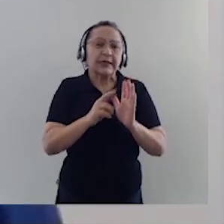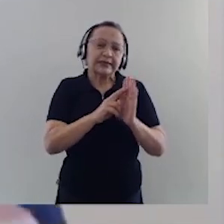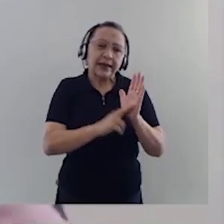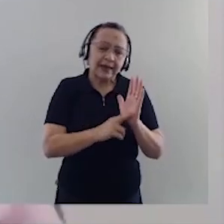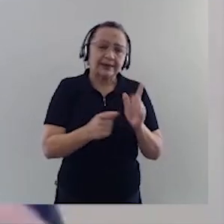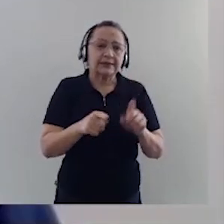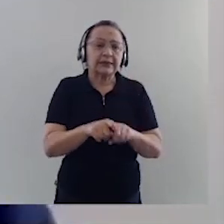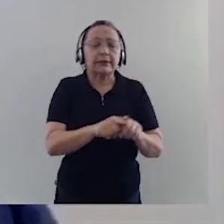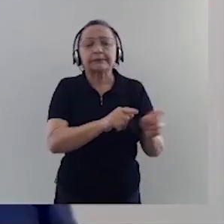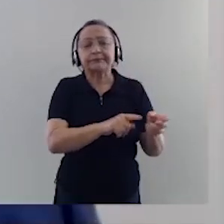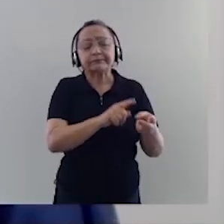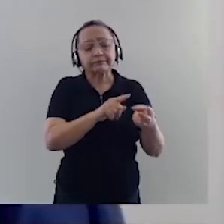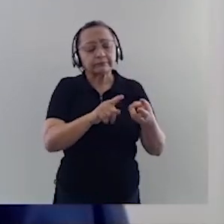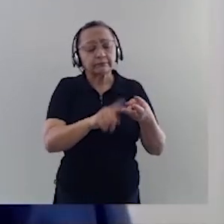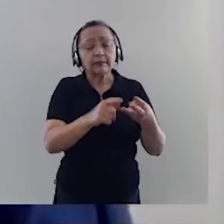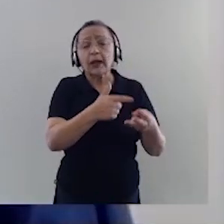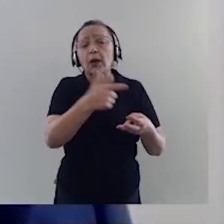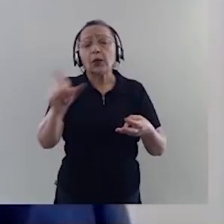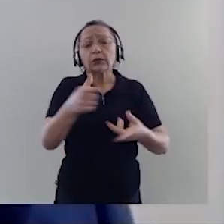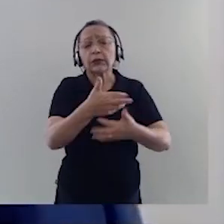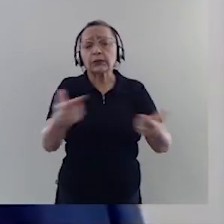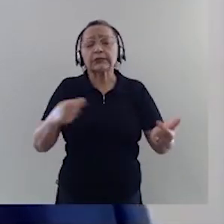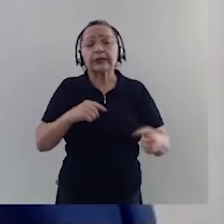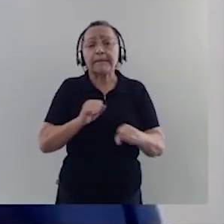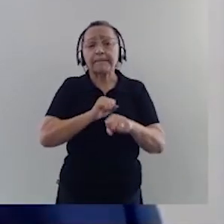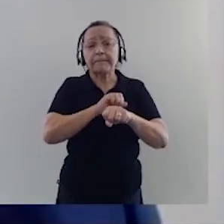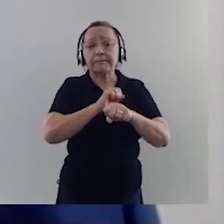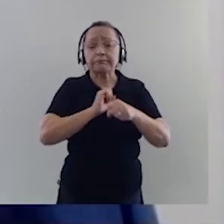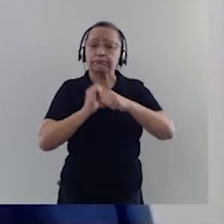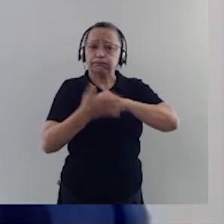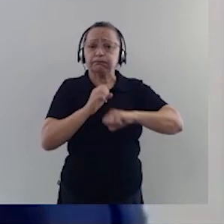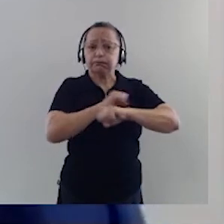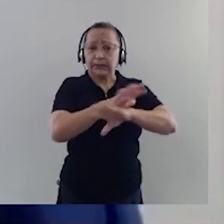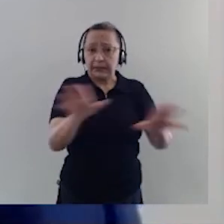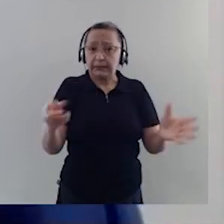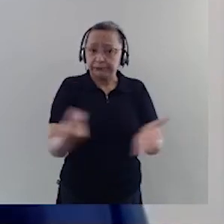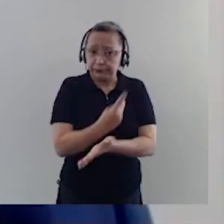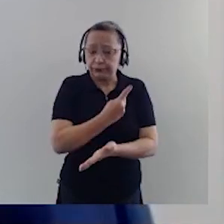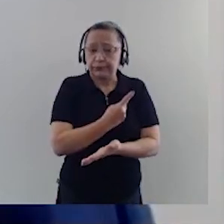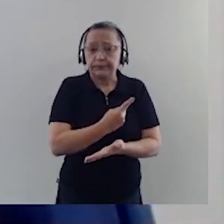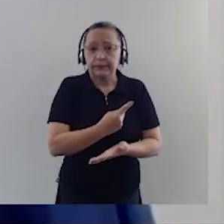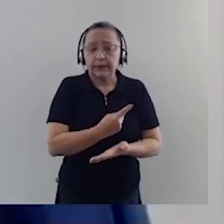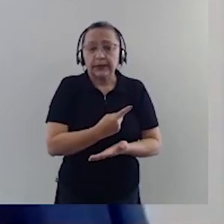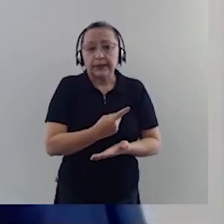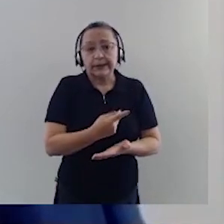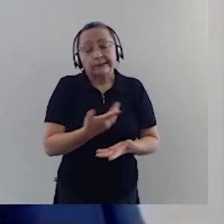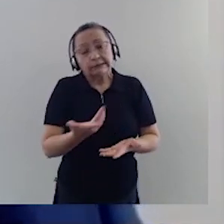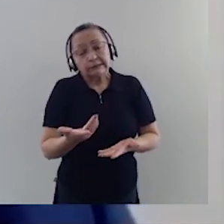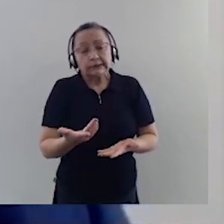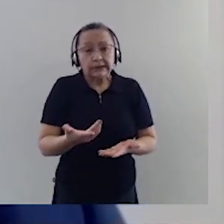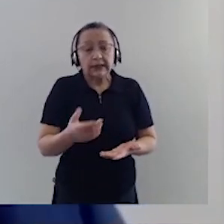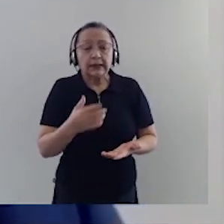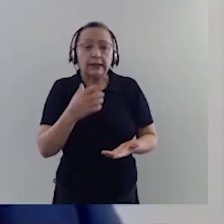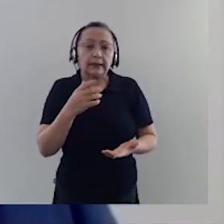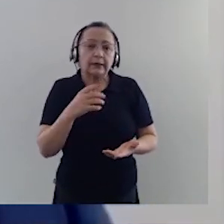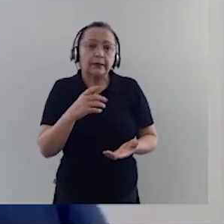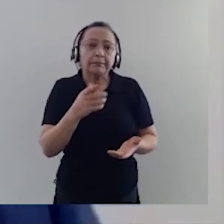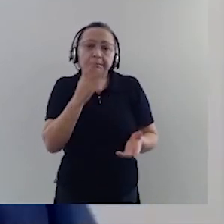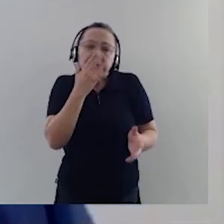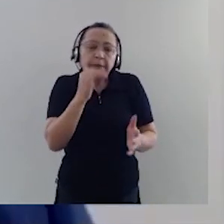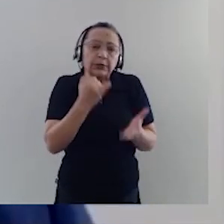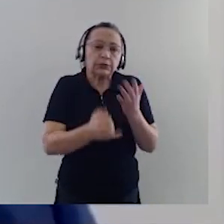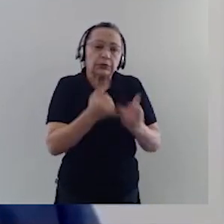a pandemia trouxe aí, do ponto de vista positivo, se é que nós podemos falar assim em torno de uma tragédia como